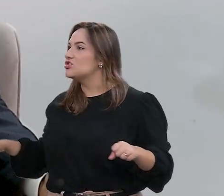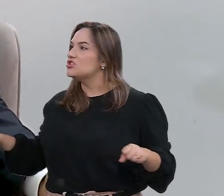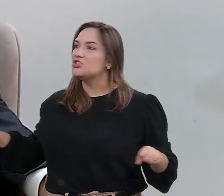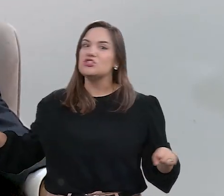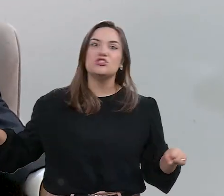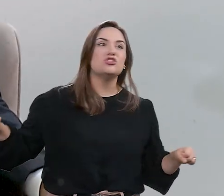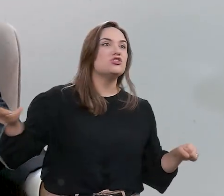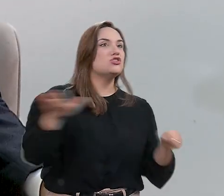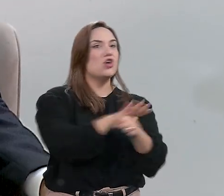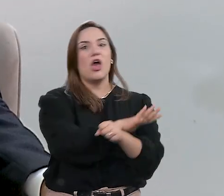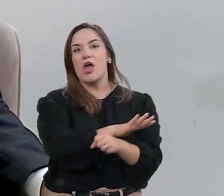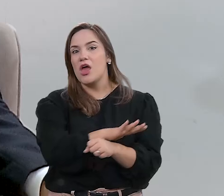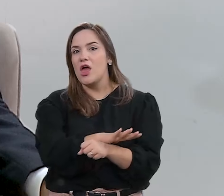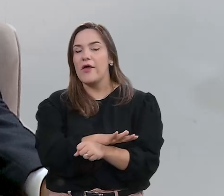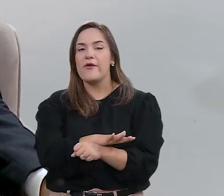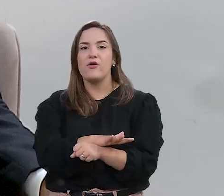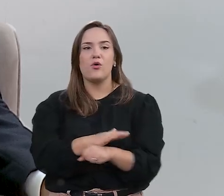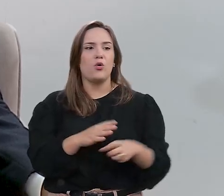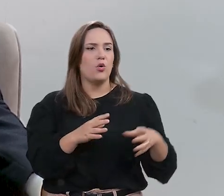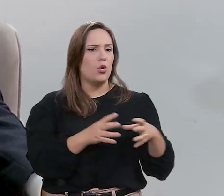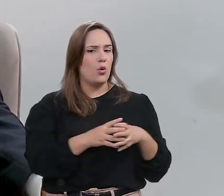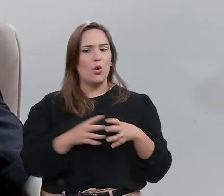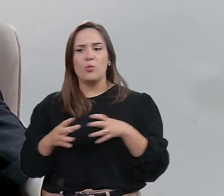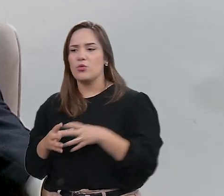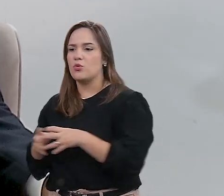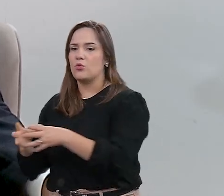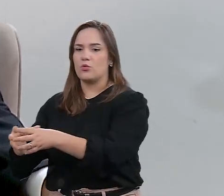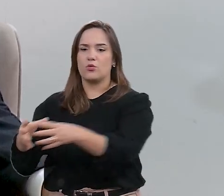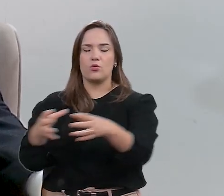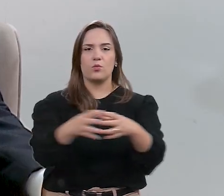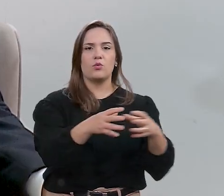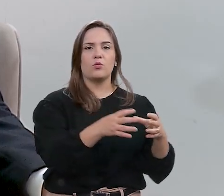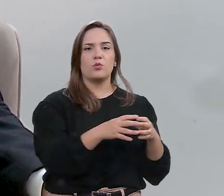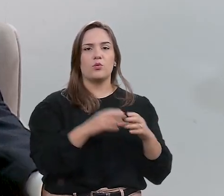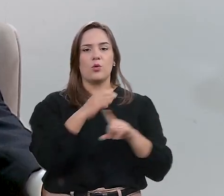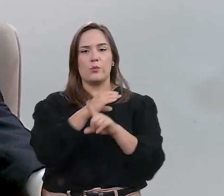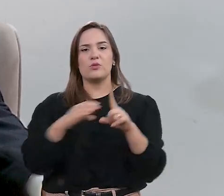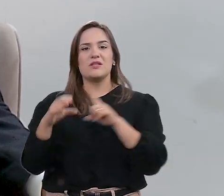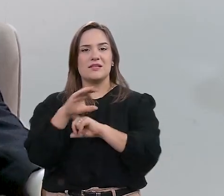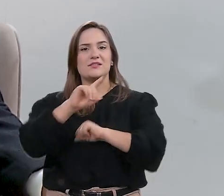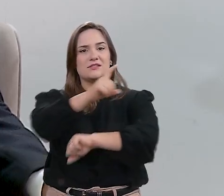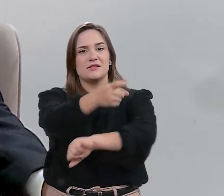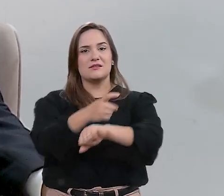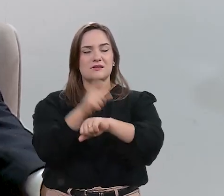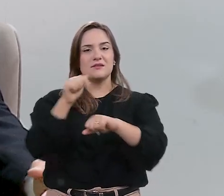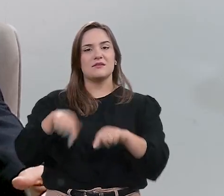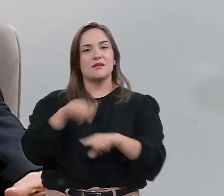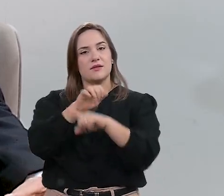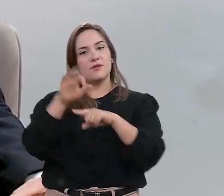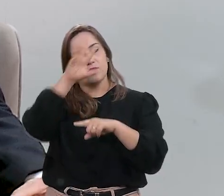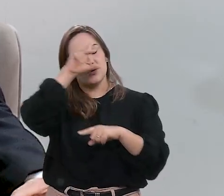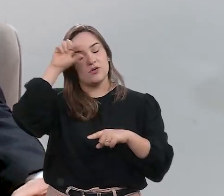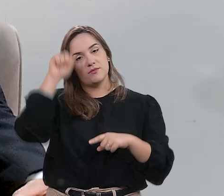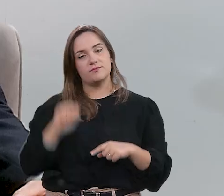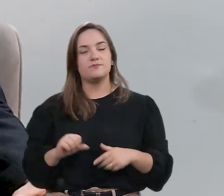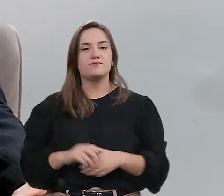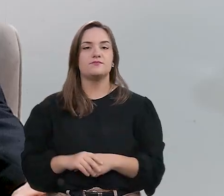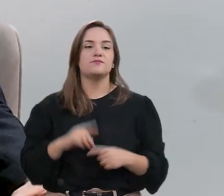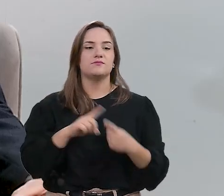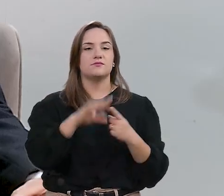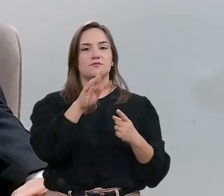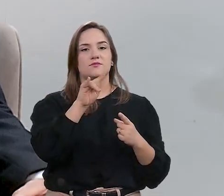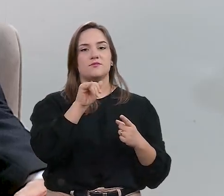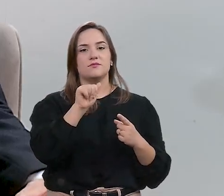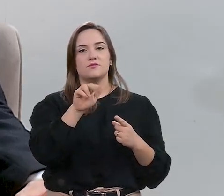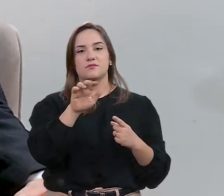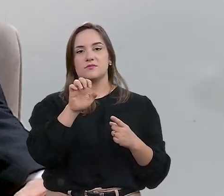por várias comunidades quilombolas aqui do Mato Grosso do Sul, né? Comunidade Tia Eva,